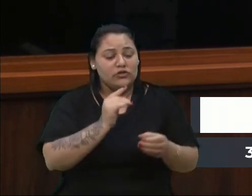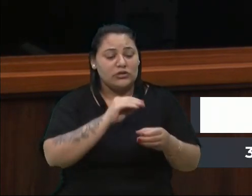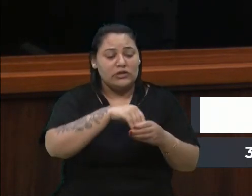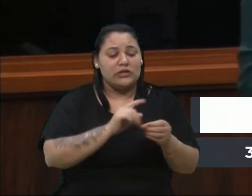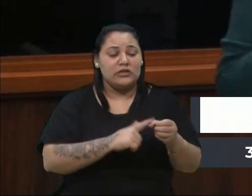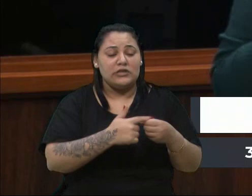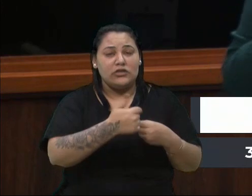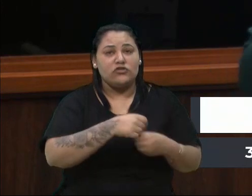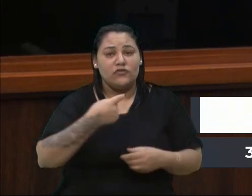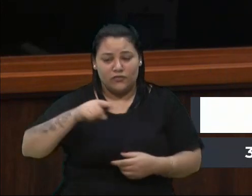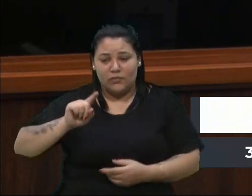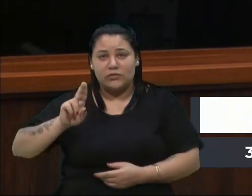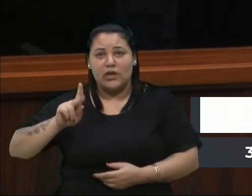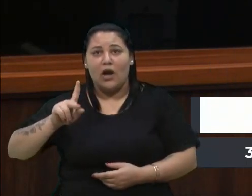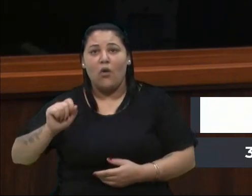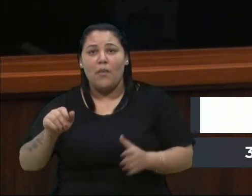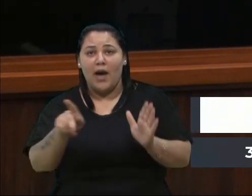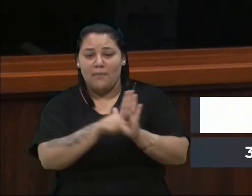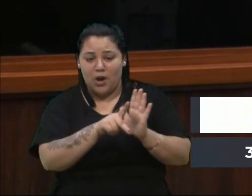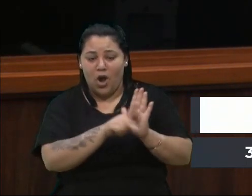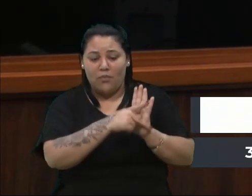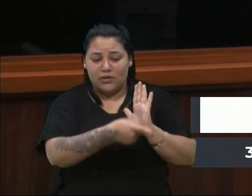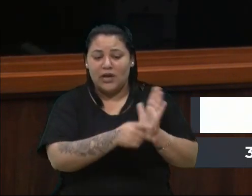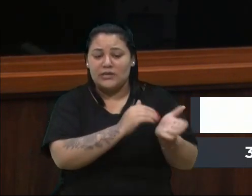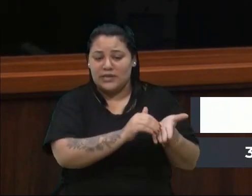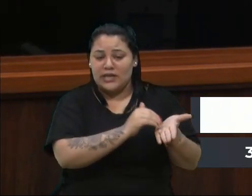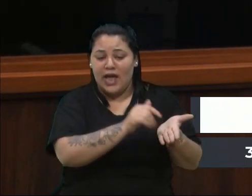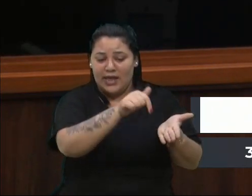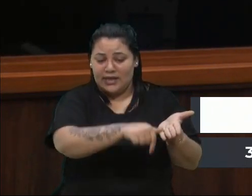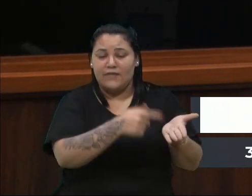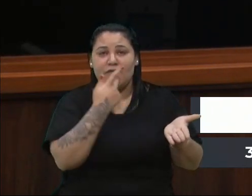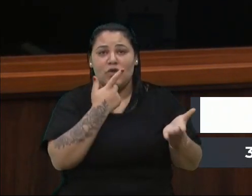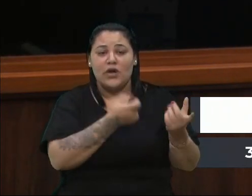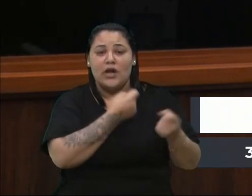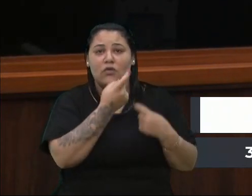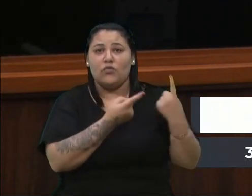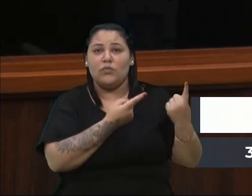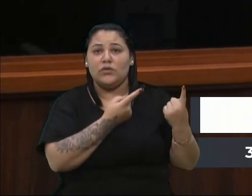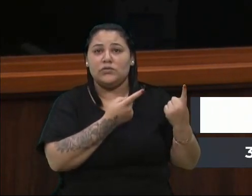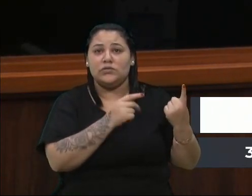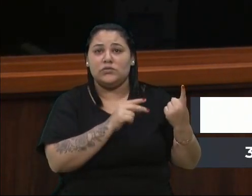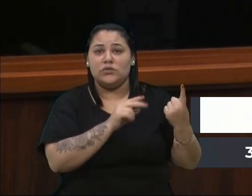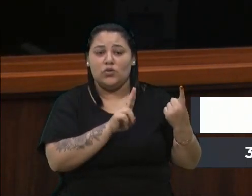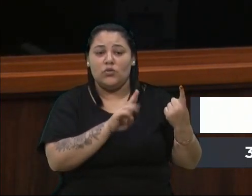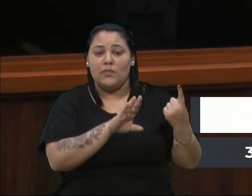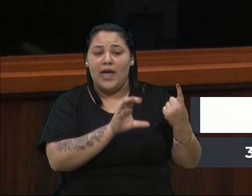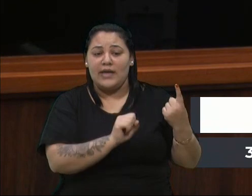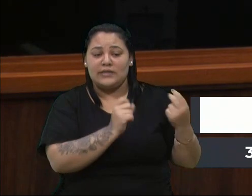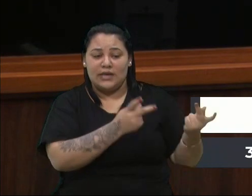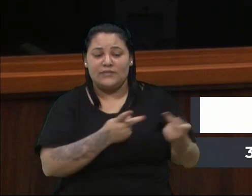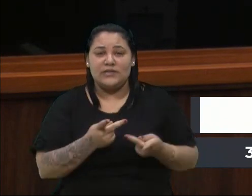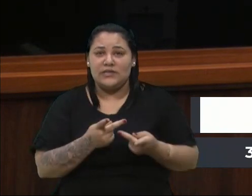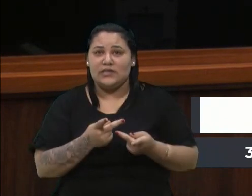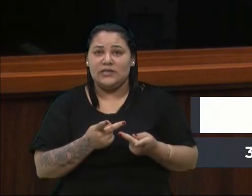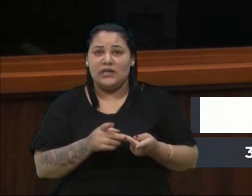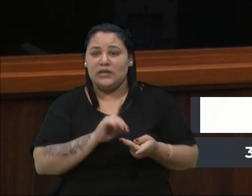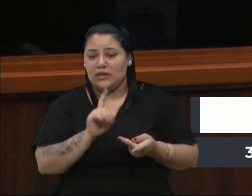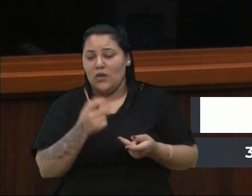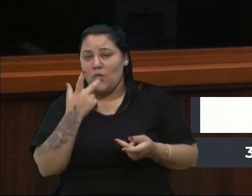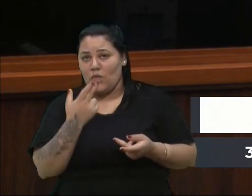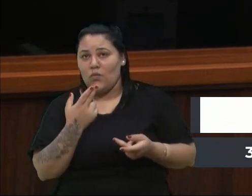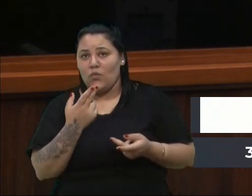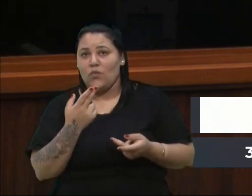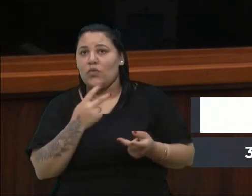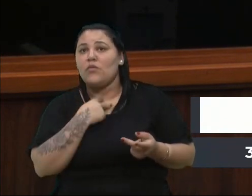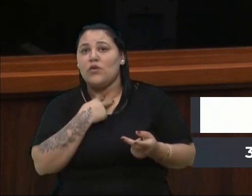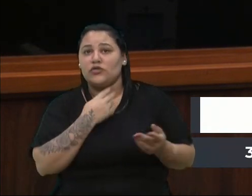na UPA. A própria secretária aqui disse que algumas UPA, algumas UBS, ela tem ido não tanto quanto gostaria.